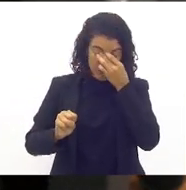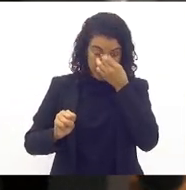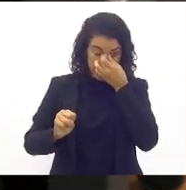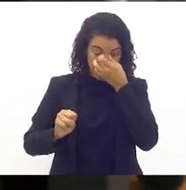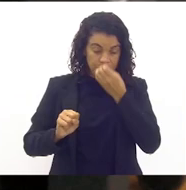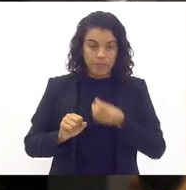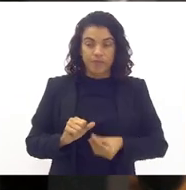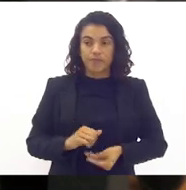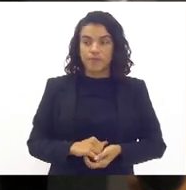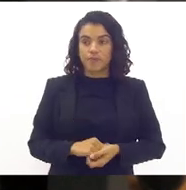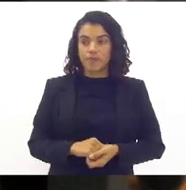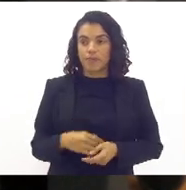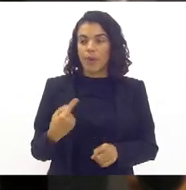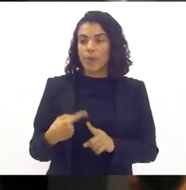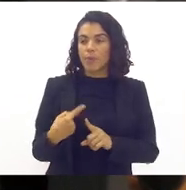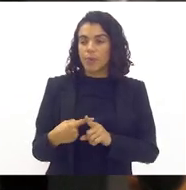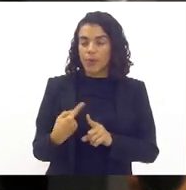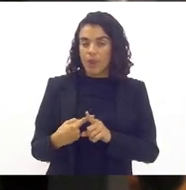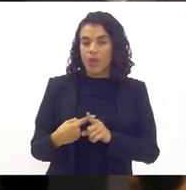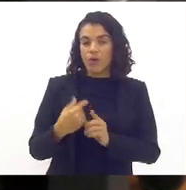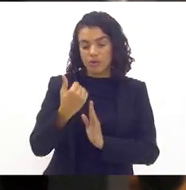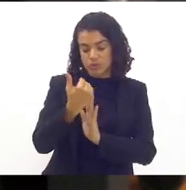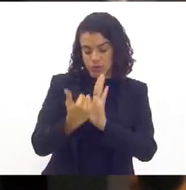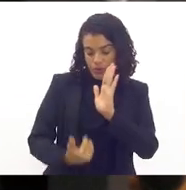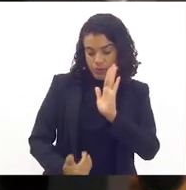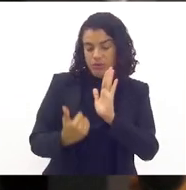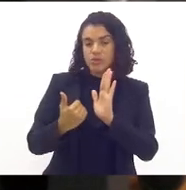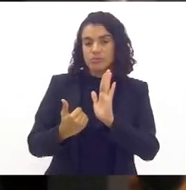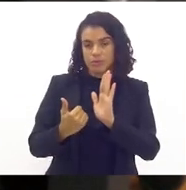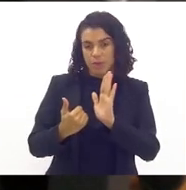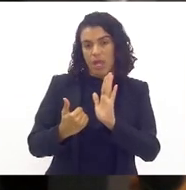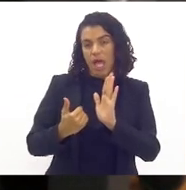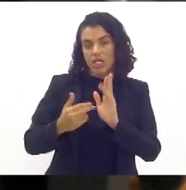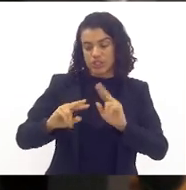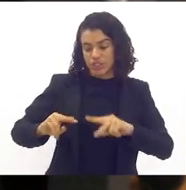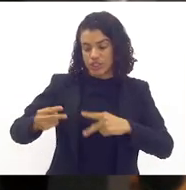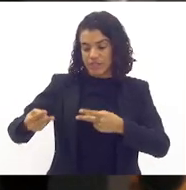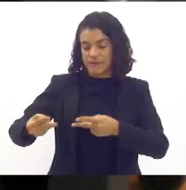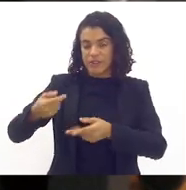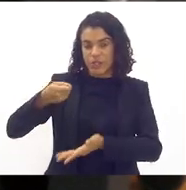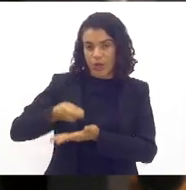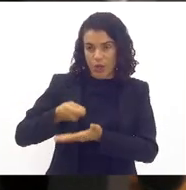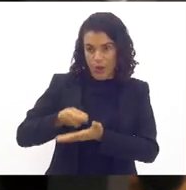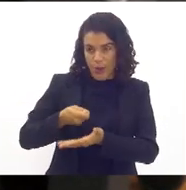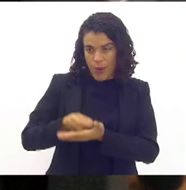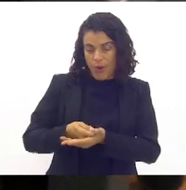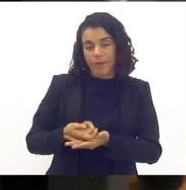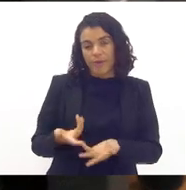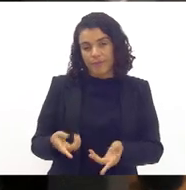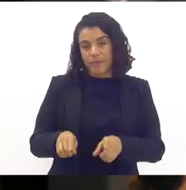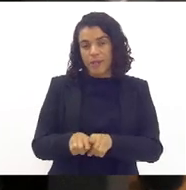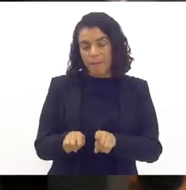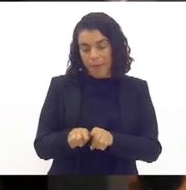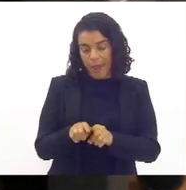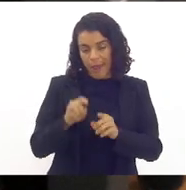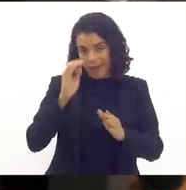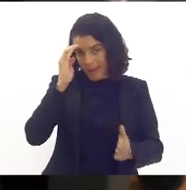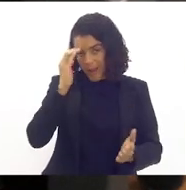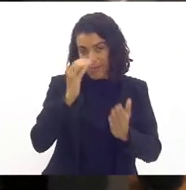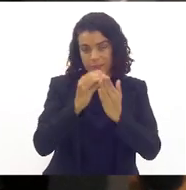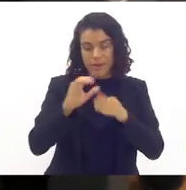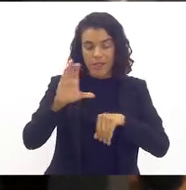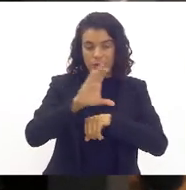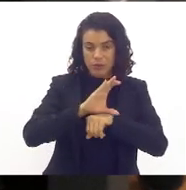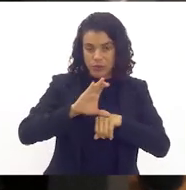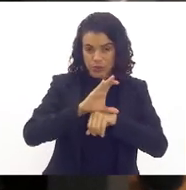Porque, quando só abate as transferências obrigatórias, só abate as transferências constitucionais e